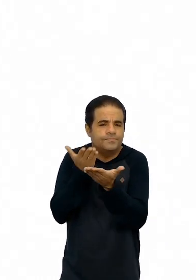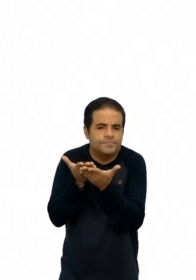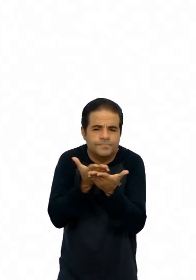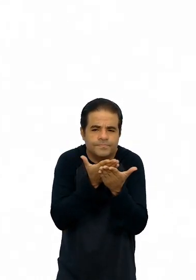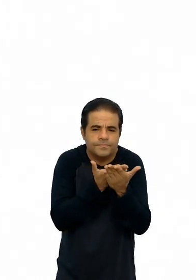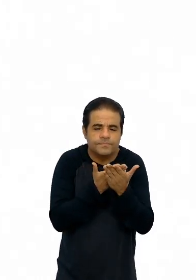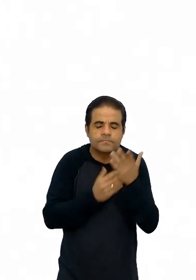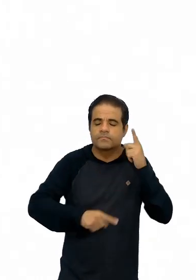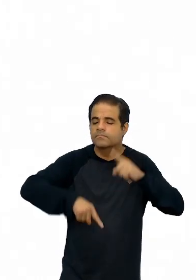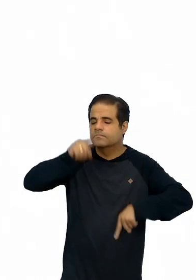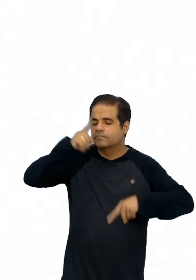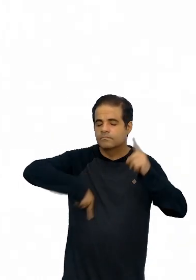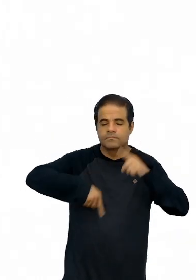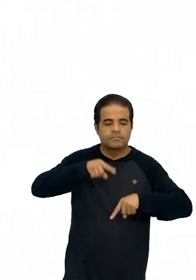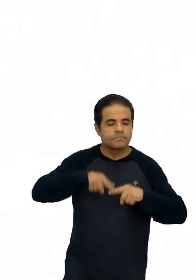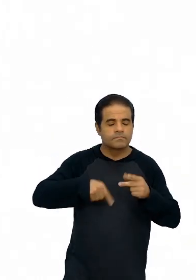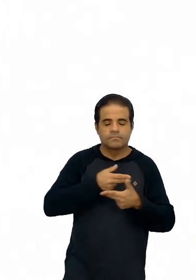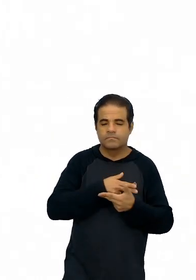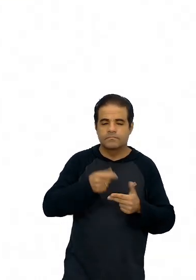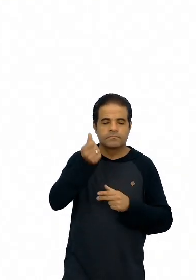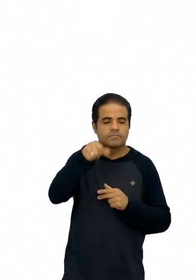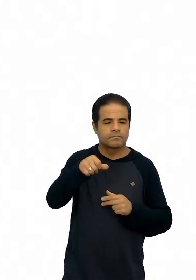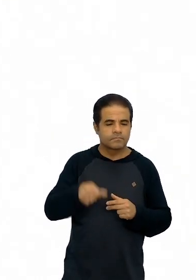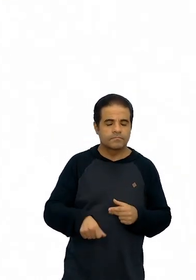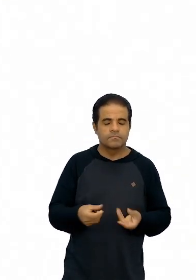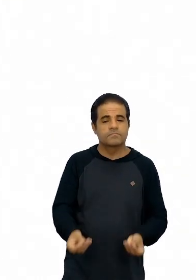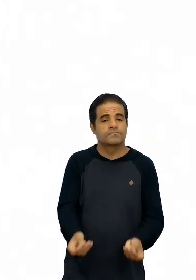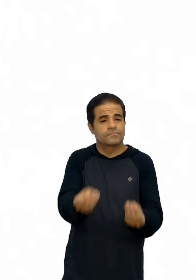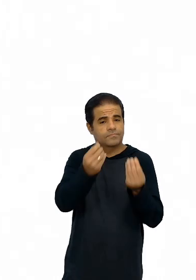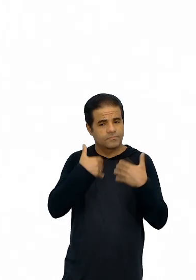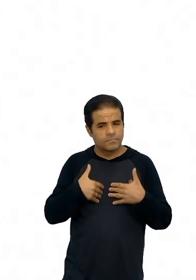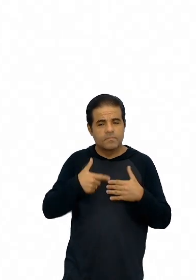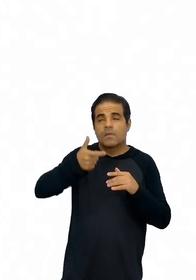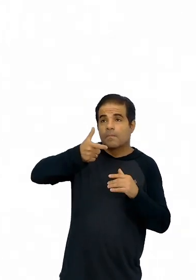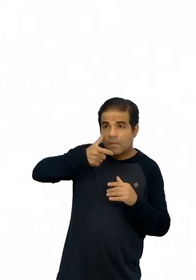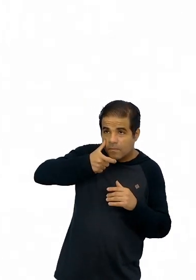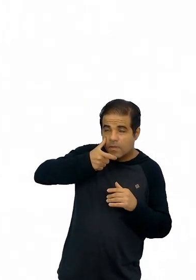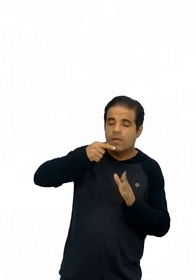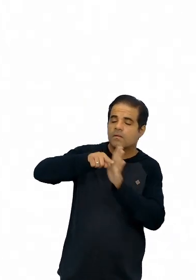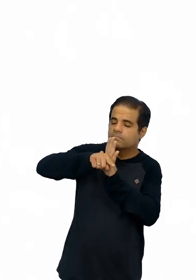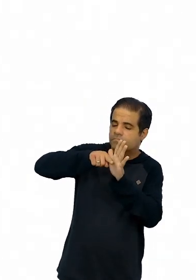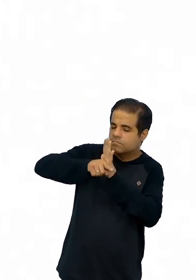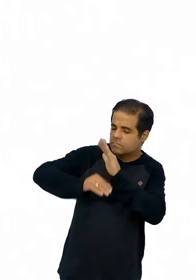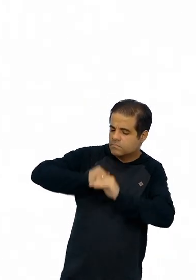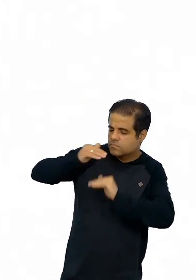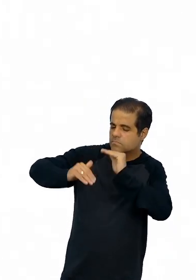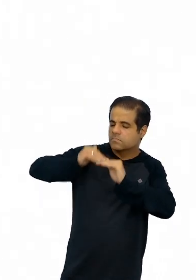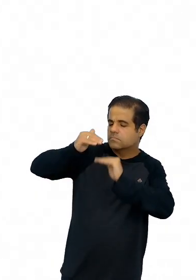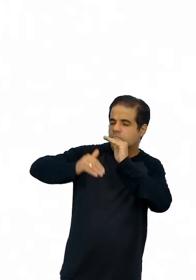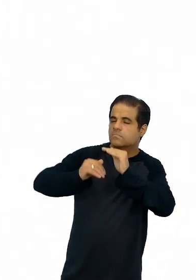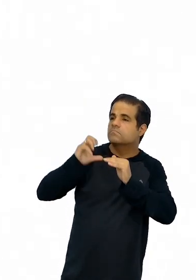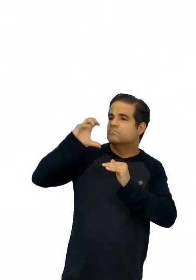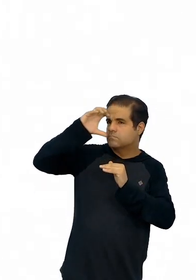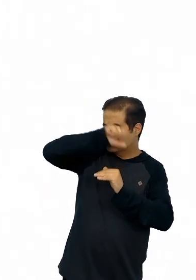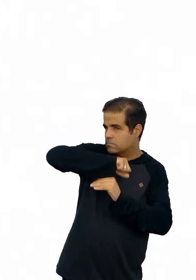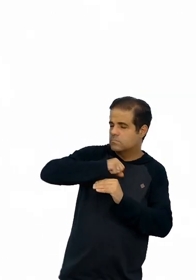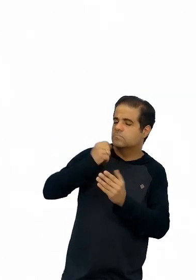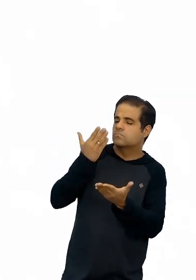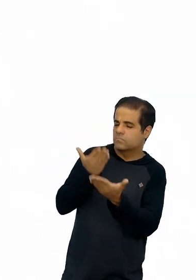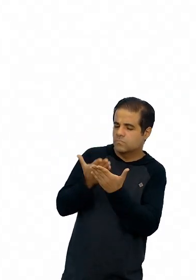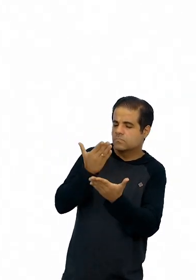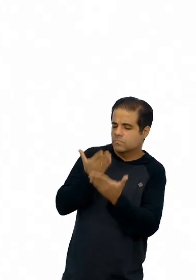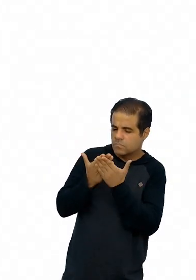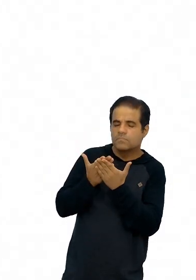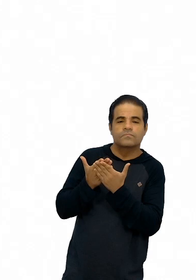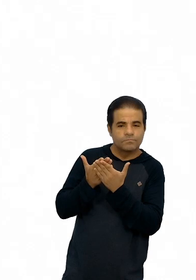esses instrumentos avaliativos nos servem para analisar o processo do aprender do estudante.